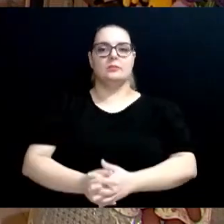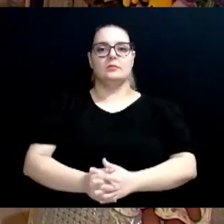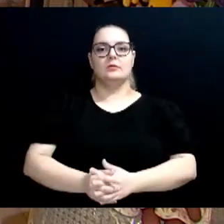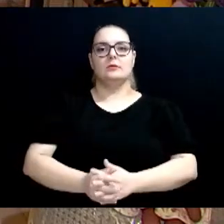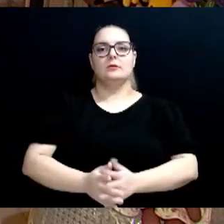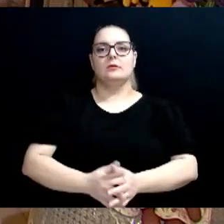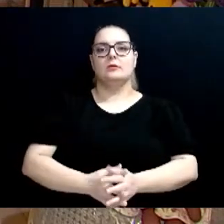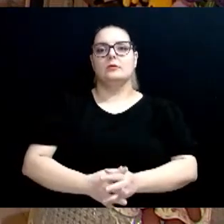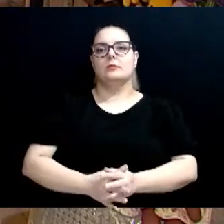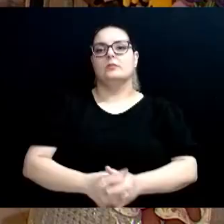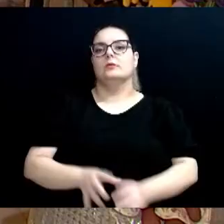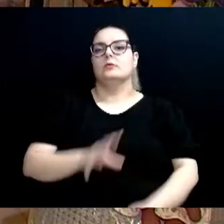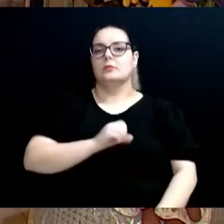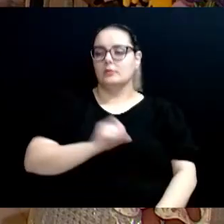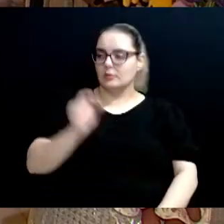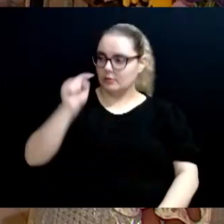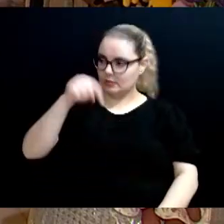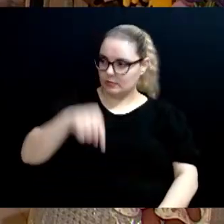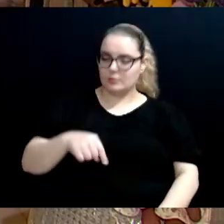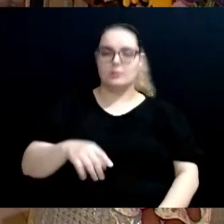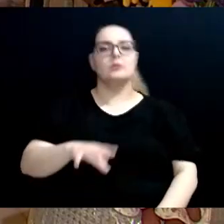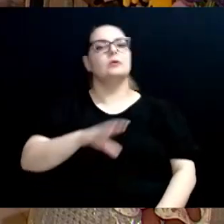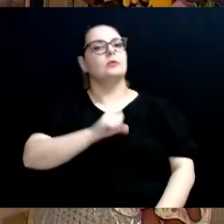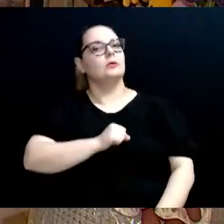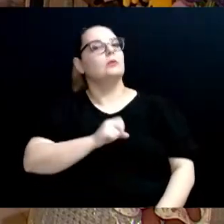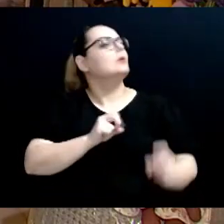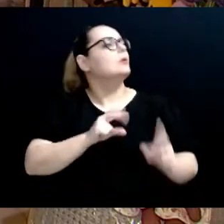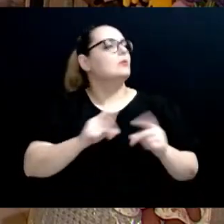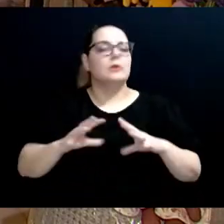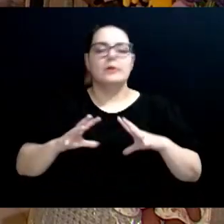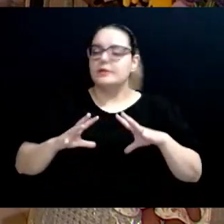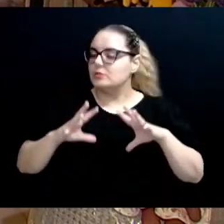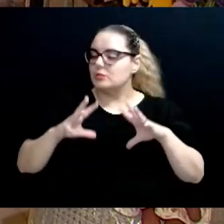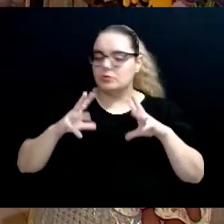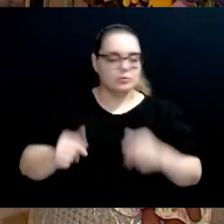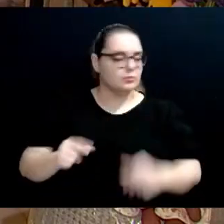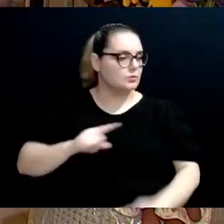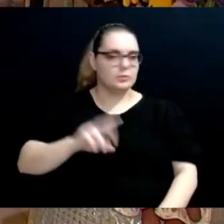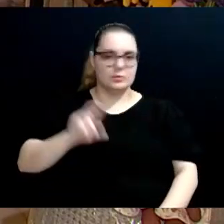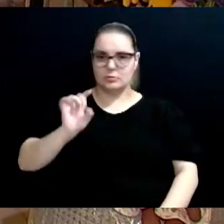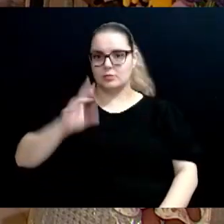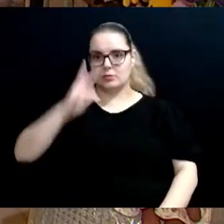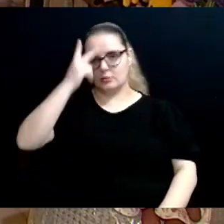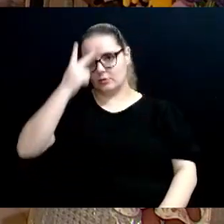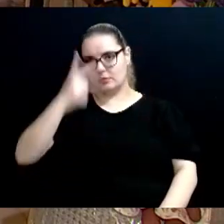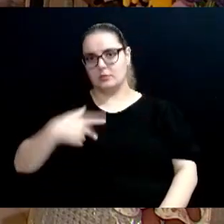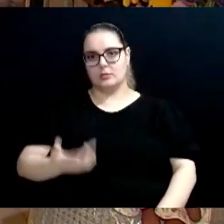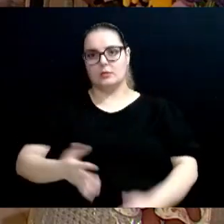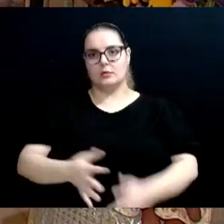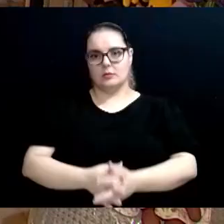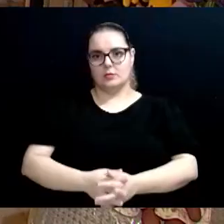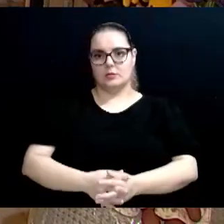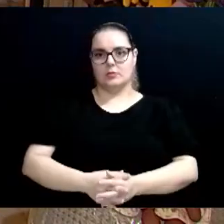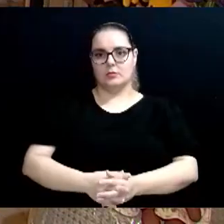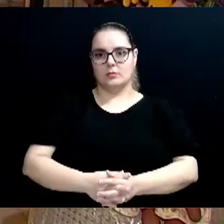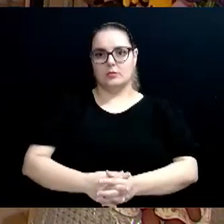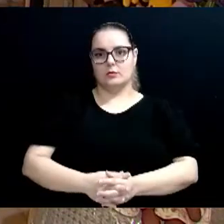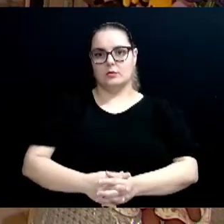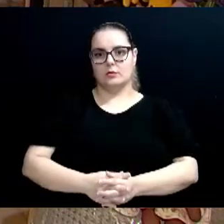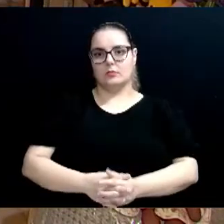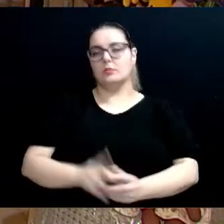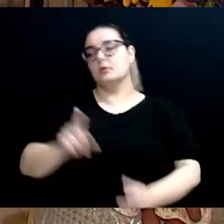elas permaneceram. Elas gostam de vir. Gostam de vir, vende todo mundo, não vende só o